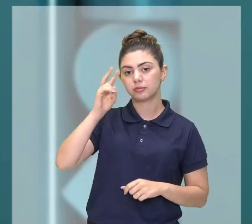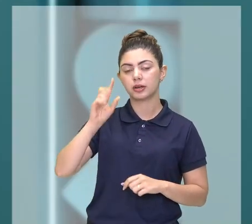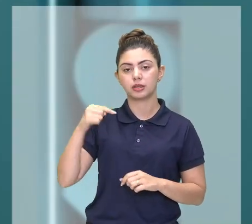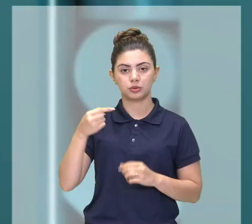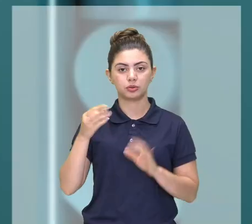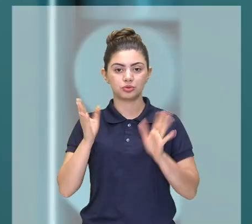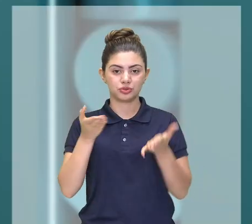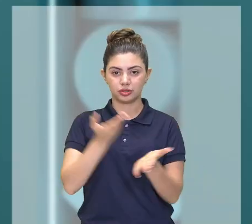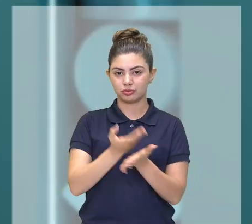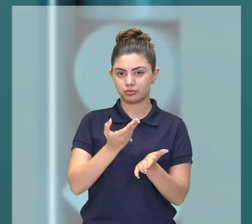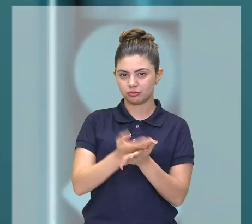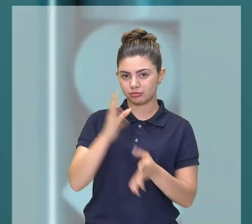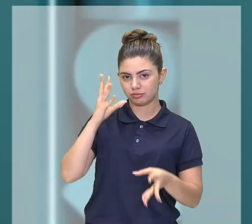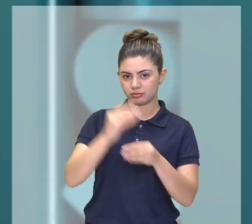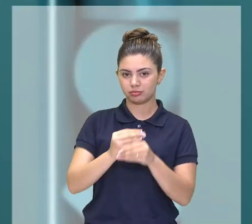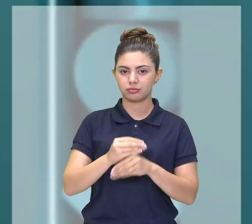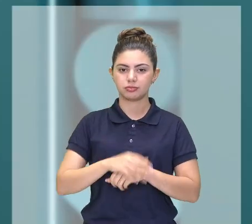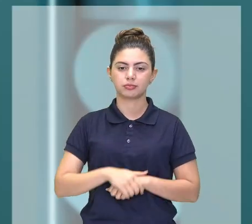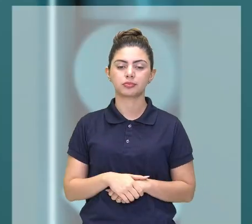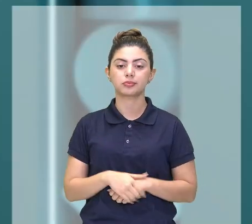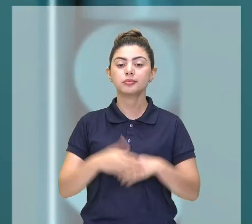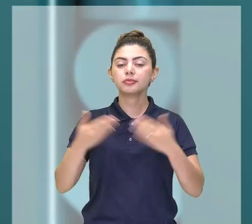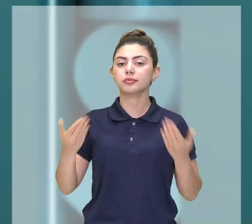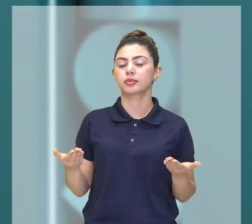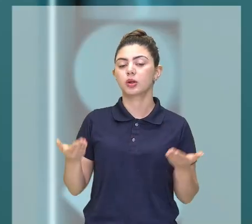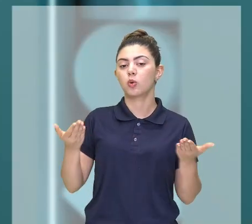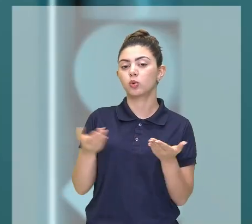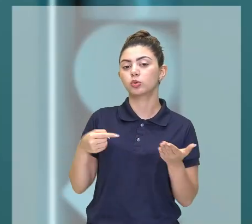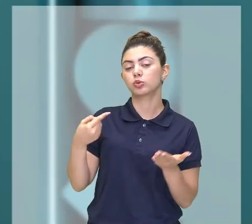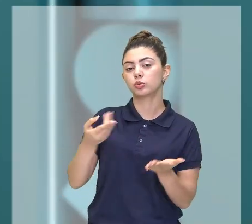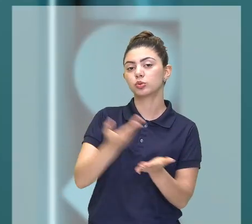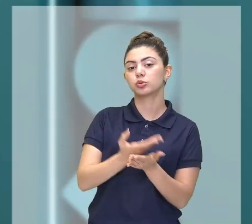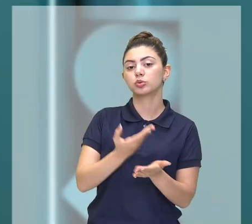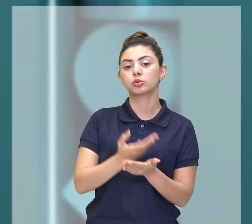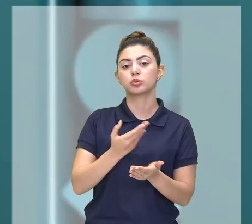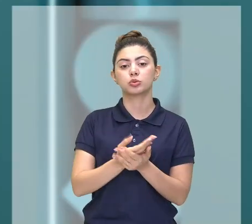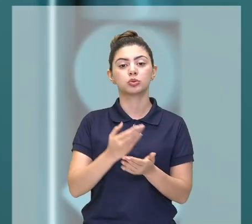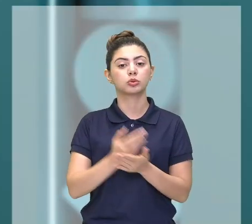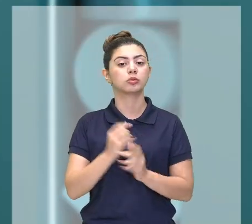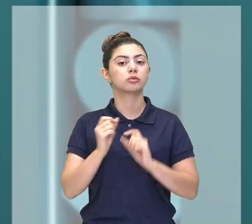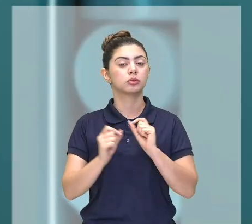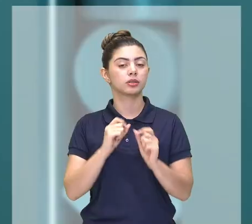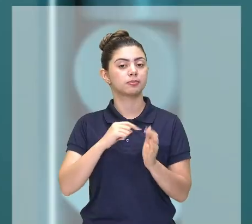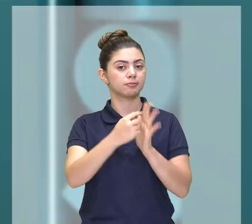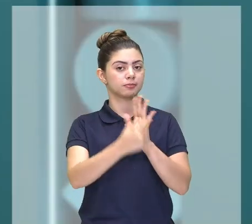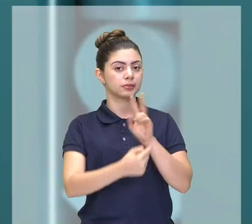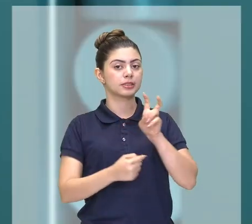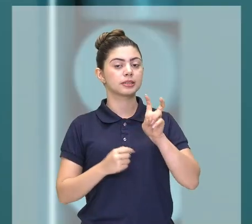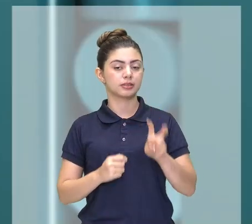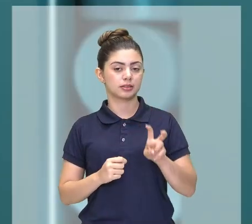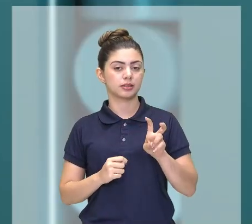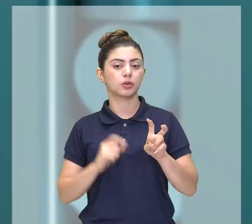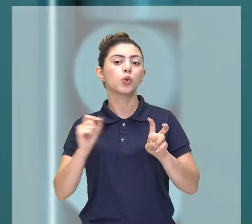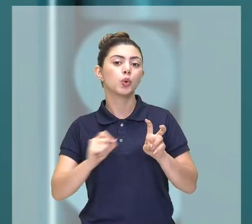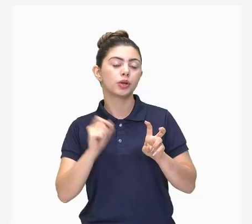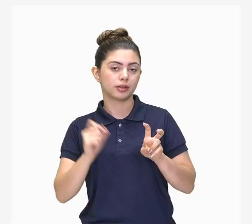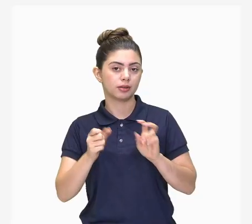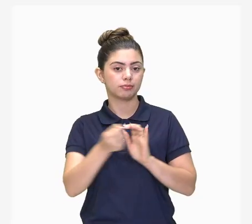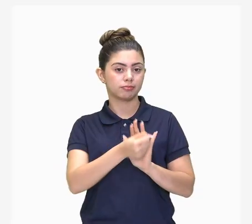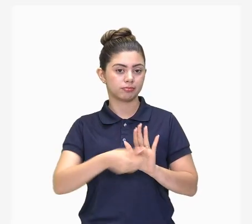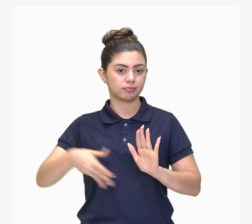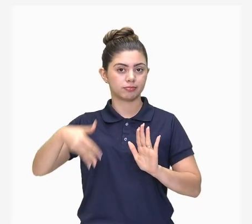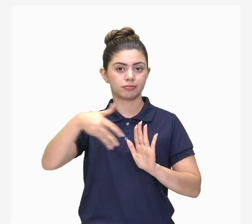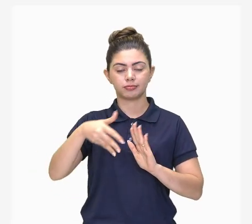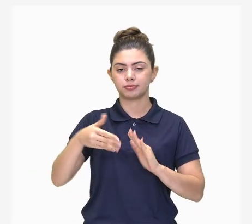nós estudamos, né? Então, na aula de hoje, nós vimos aí 5 figuras de